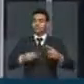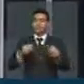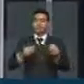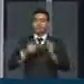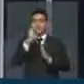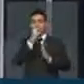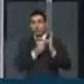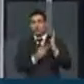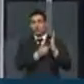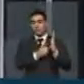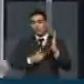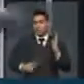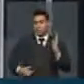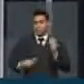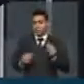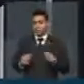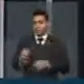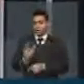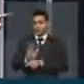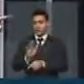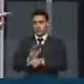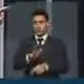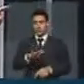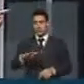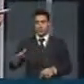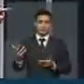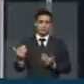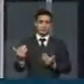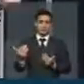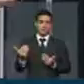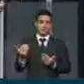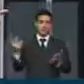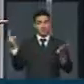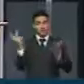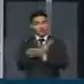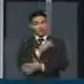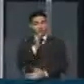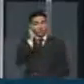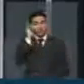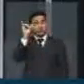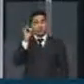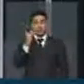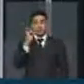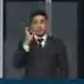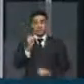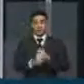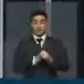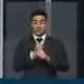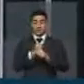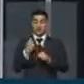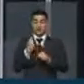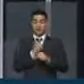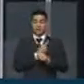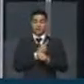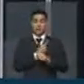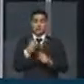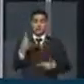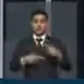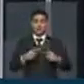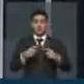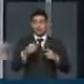crianças pros nossos jovens para que não aconteça amanhã daqui 10 anos caso isso passe pra gente vir discutir a redução de